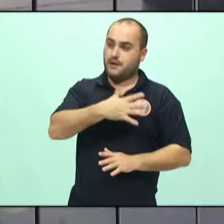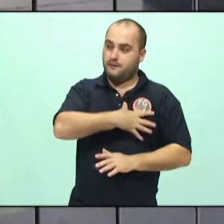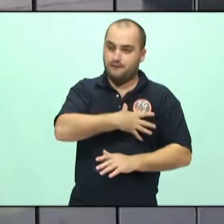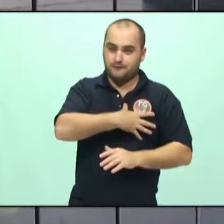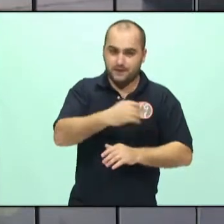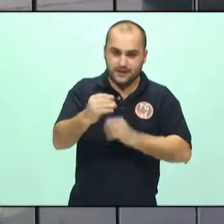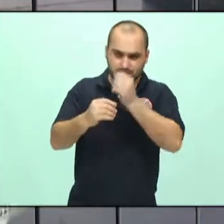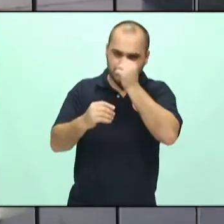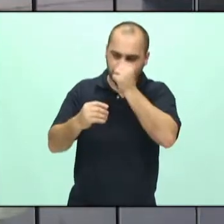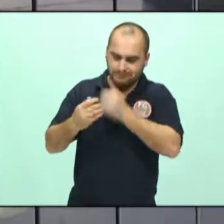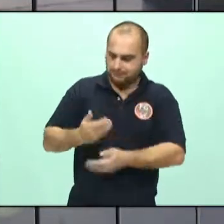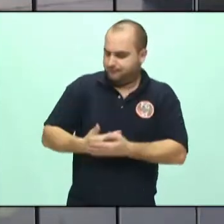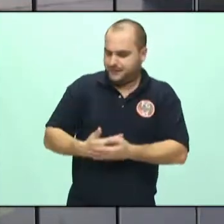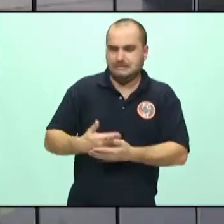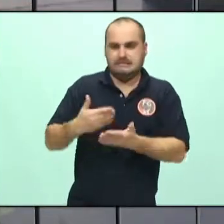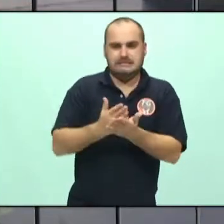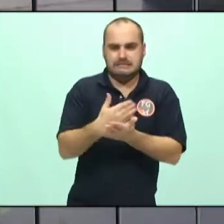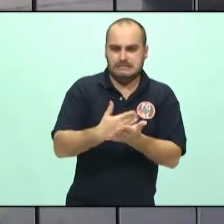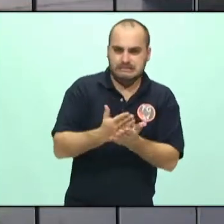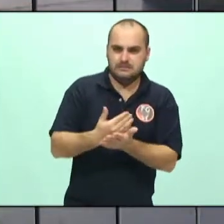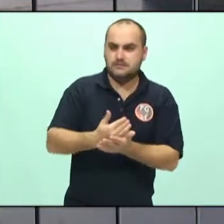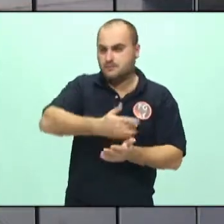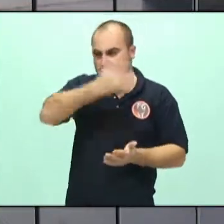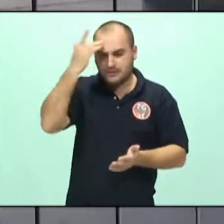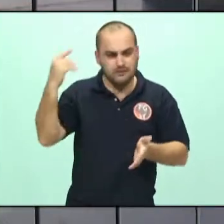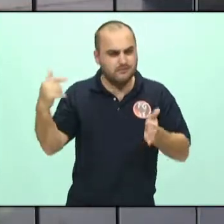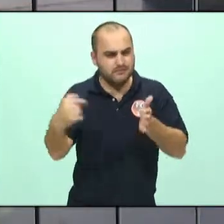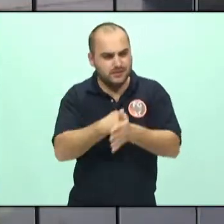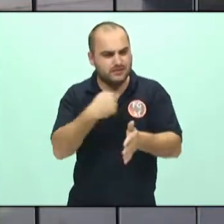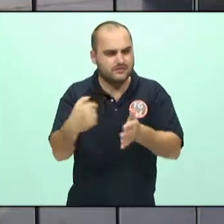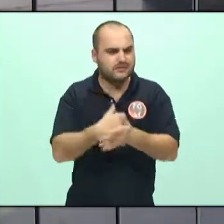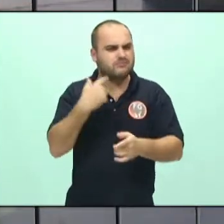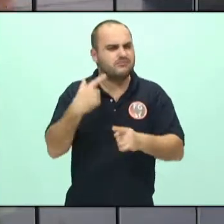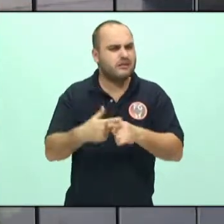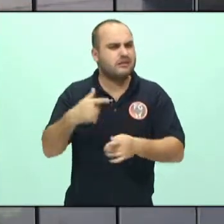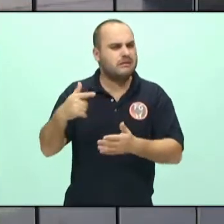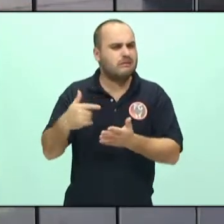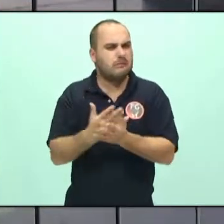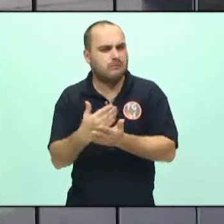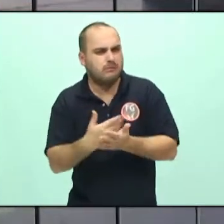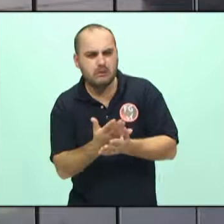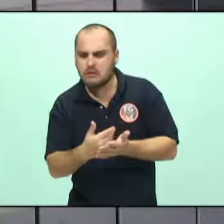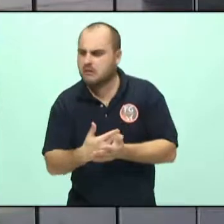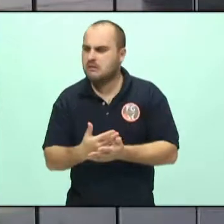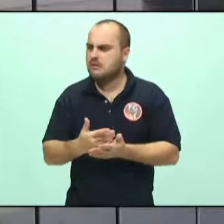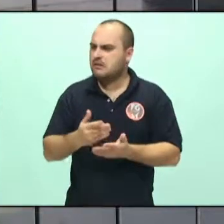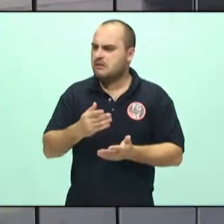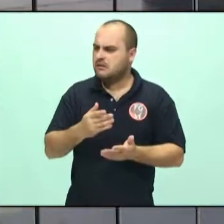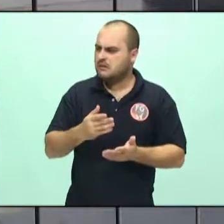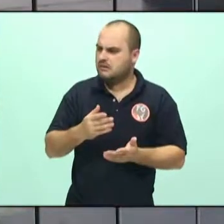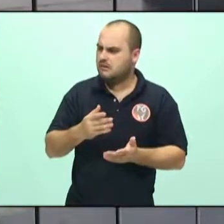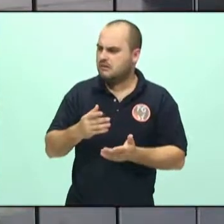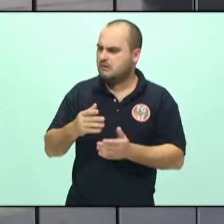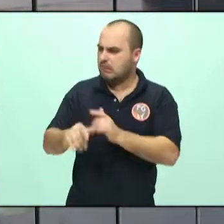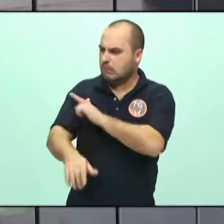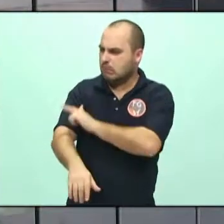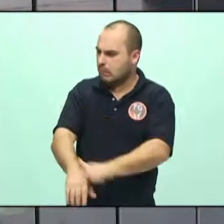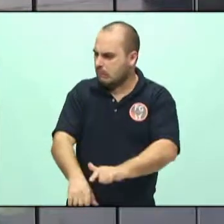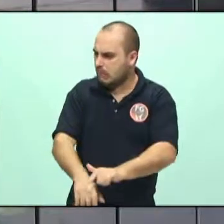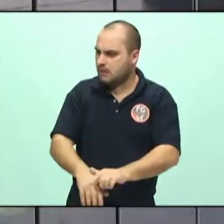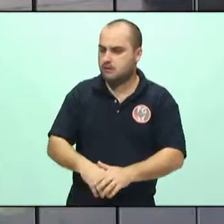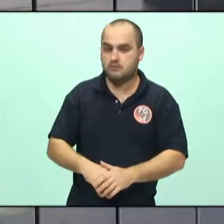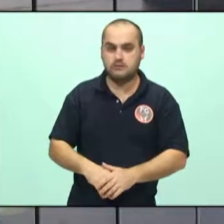filhinho incomodando, coisa e tal, e as pessoas perguntando, nossa, mas por que está incomodando assim? Essa criança é mal educada? Ele disse, não, querido, ele tem